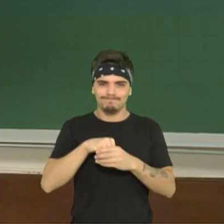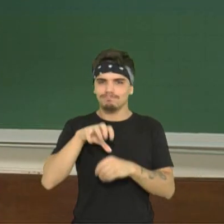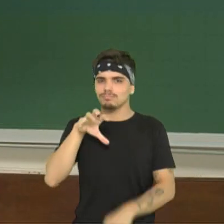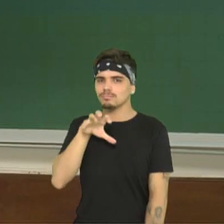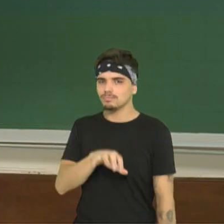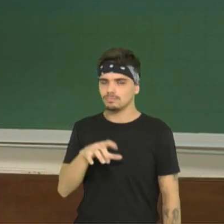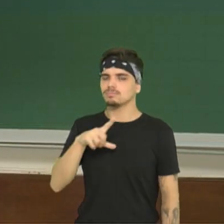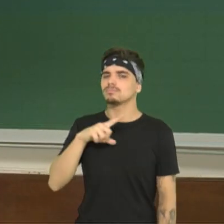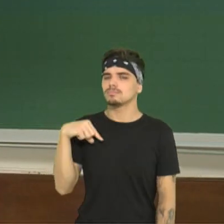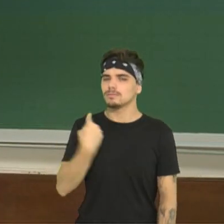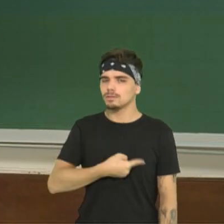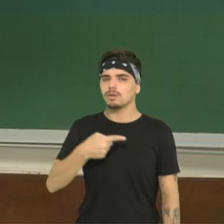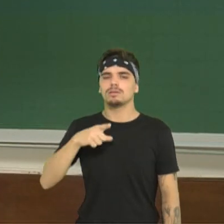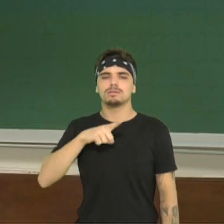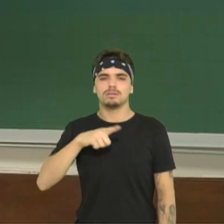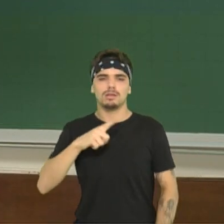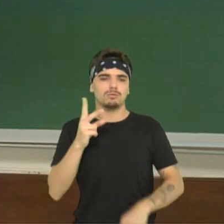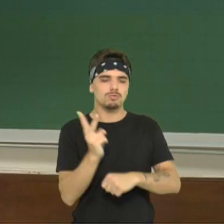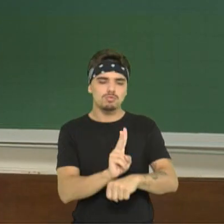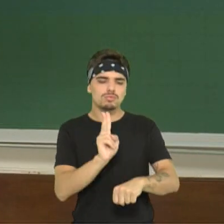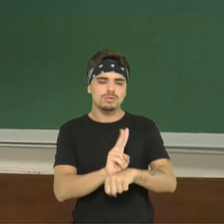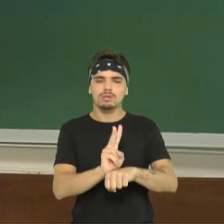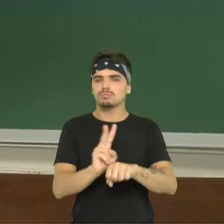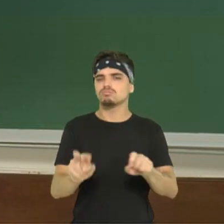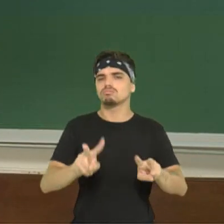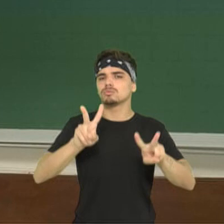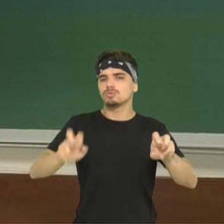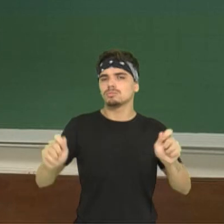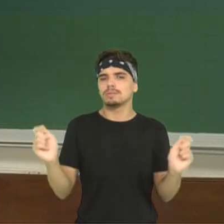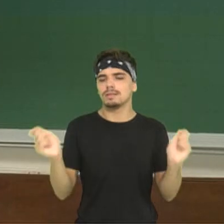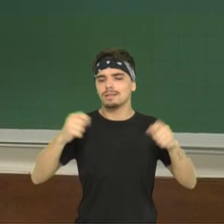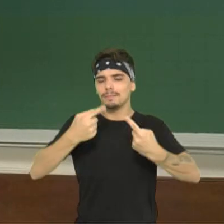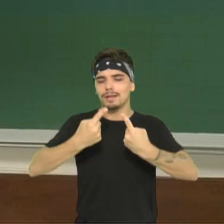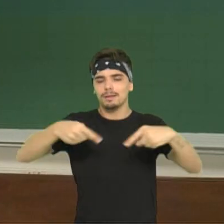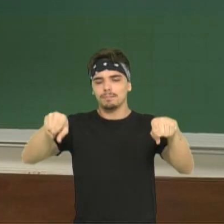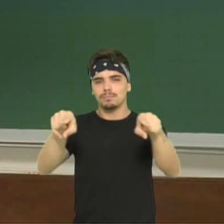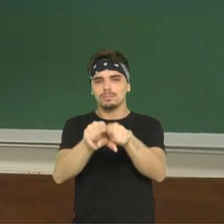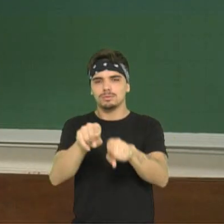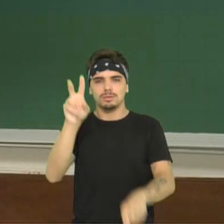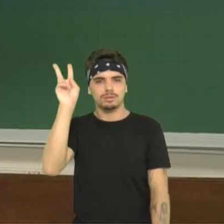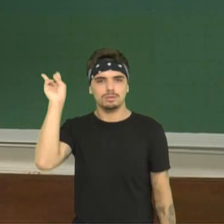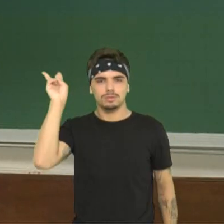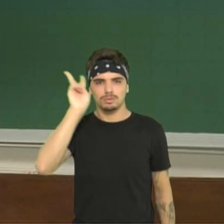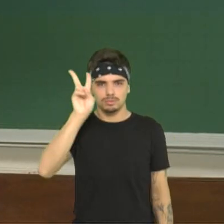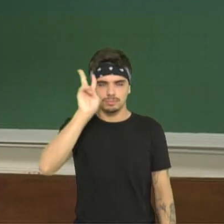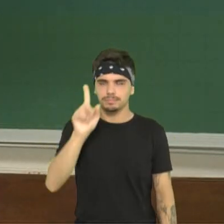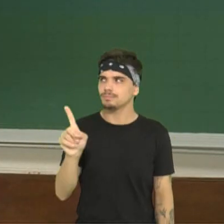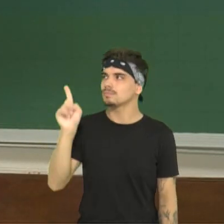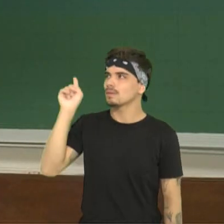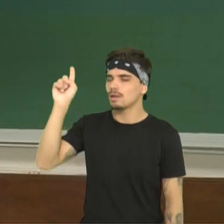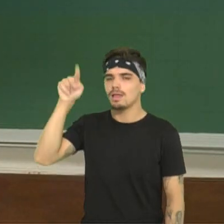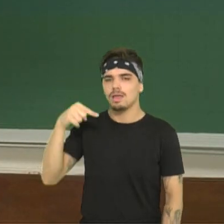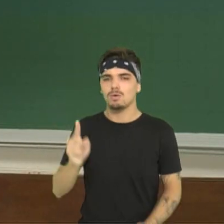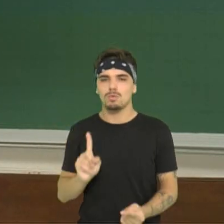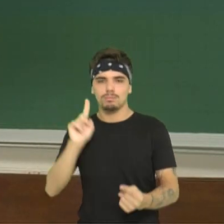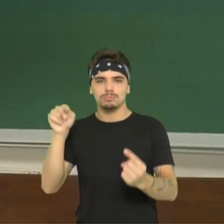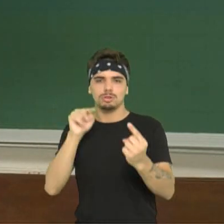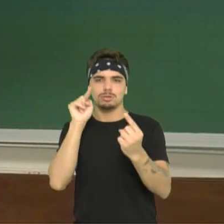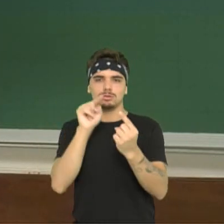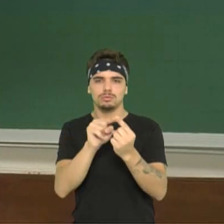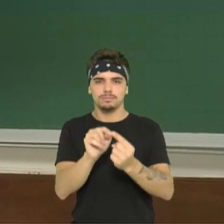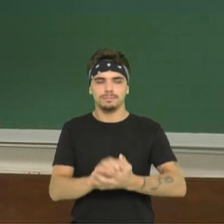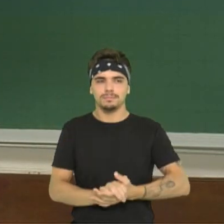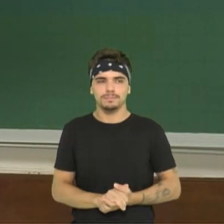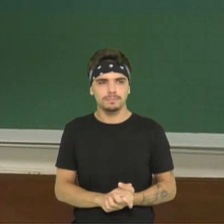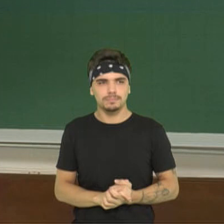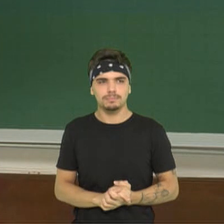gente se preserva da possibilidade de repetir a história, e esse aí é um dos seus objetivos.